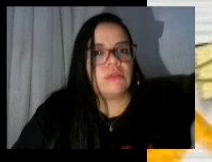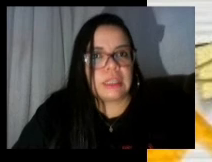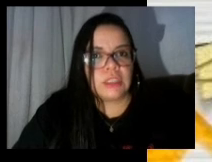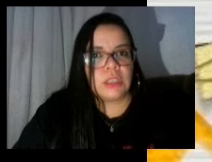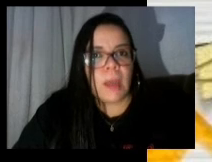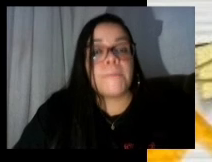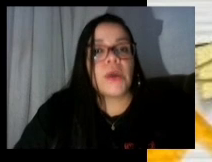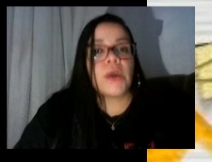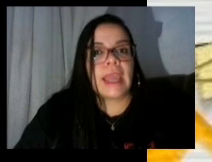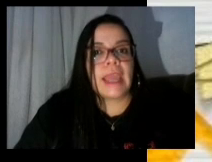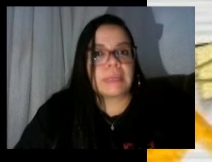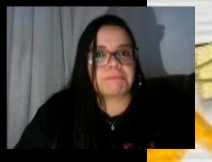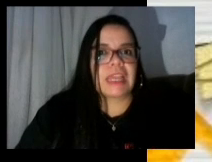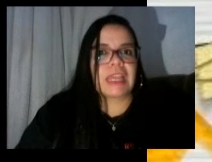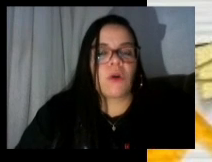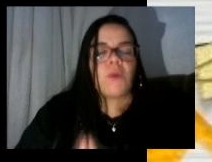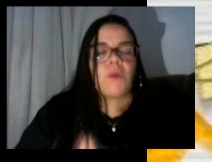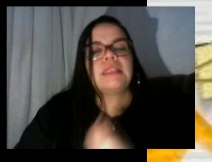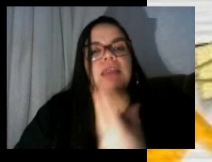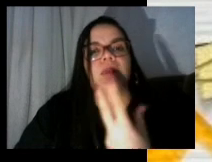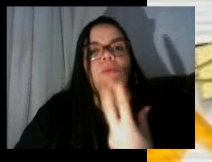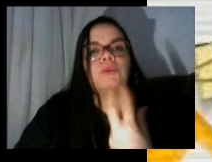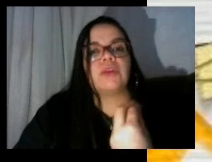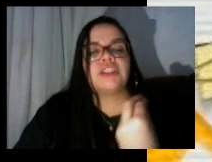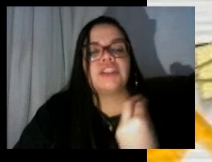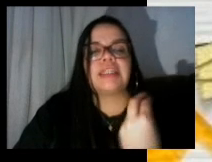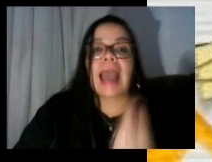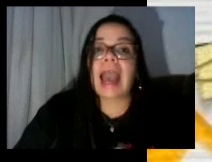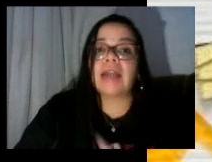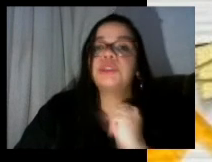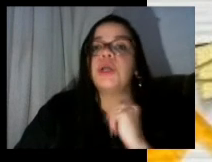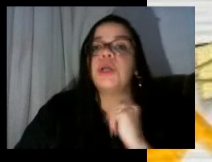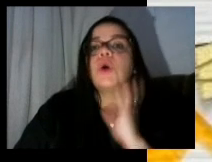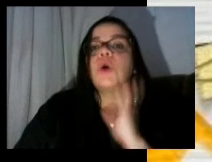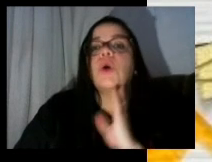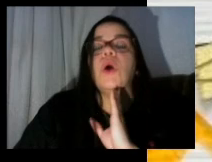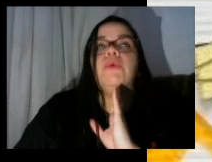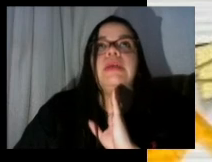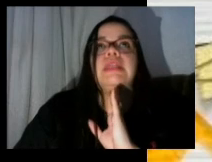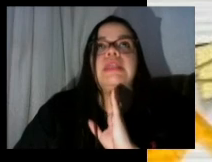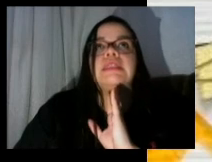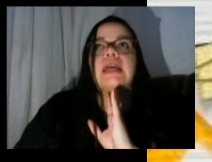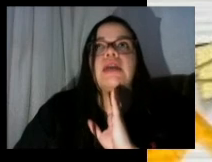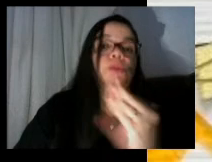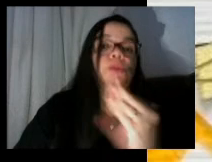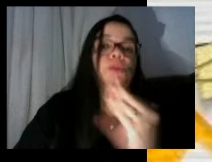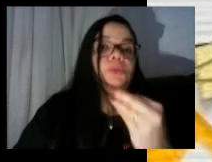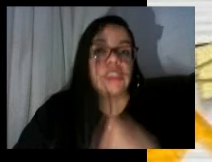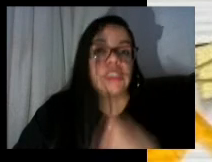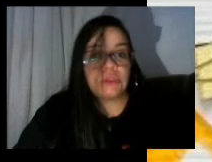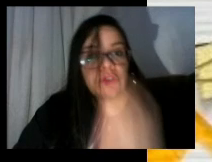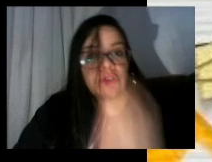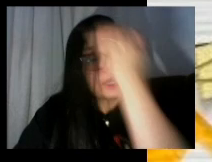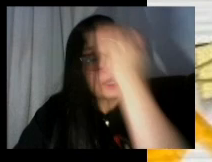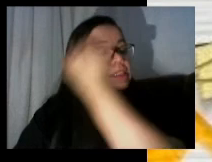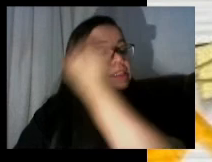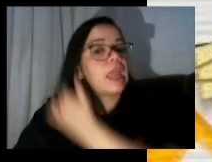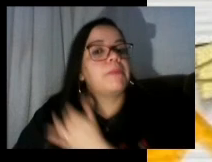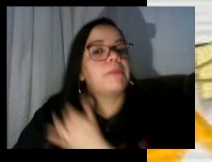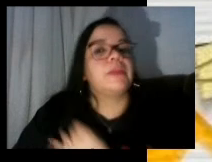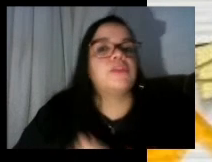religião deles. Porém, como eles eram muito castigados, como eles eram muito punidos,